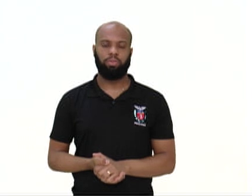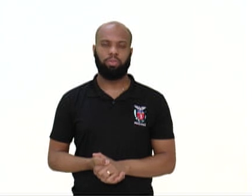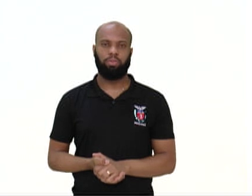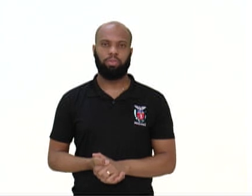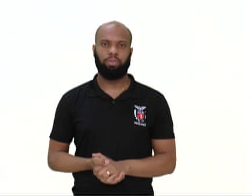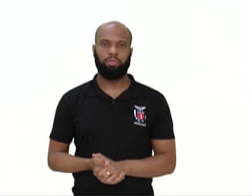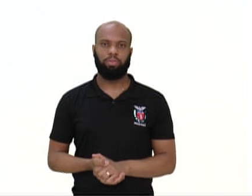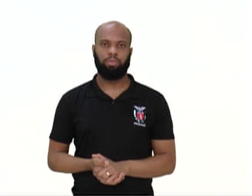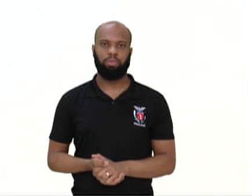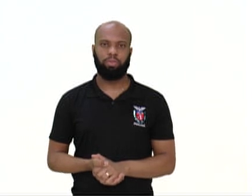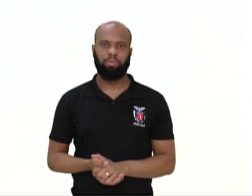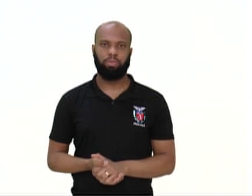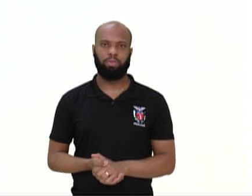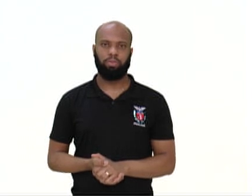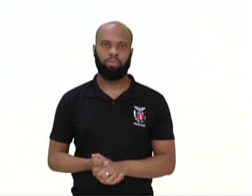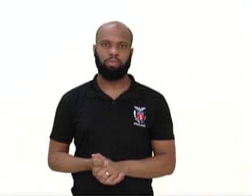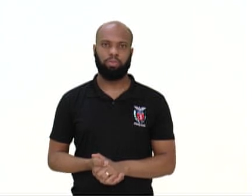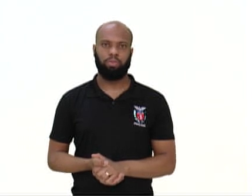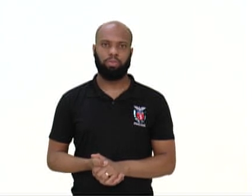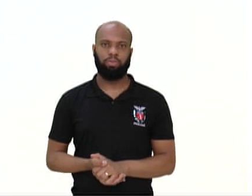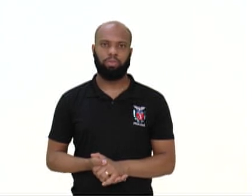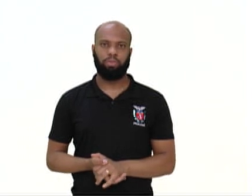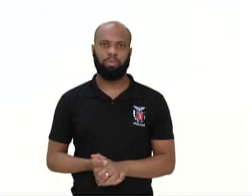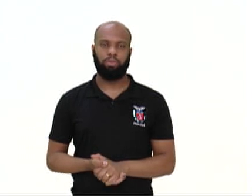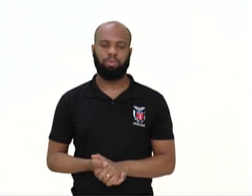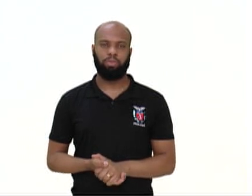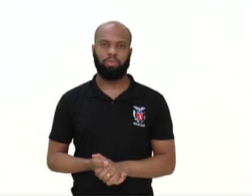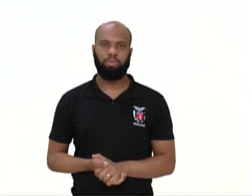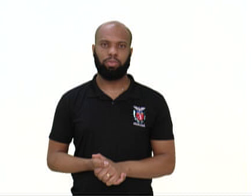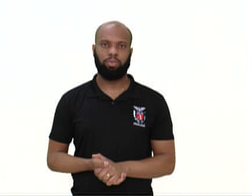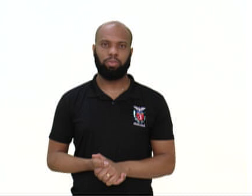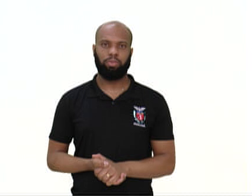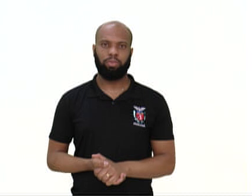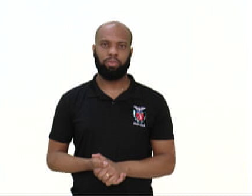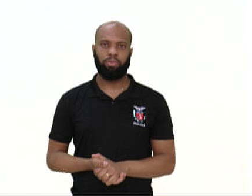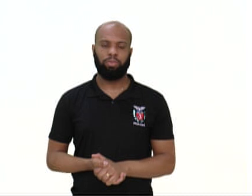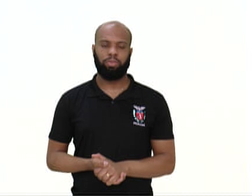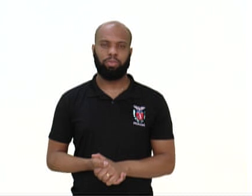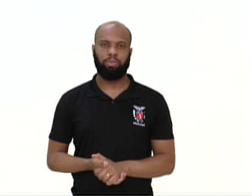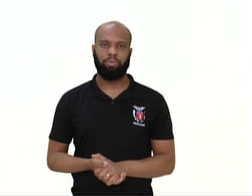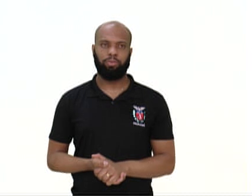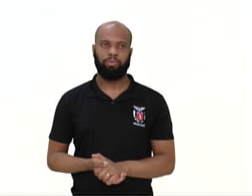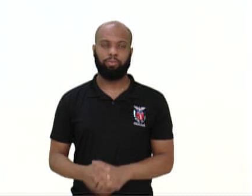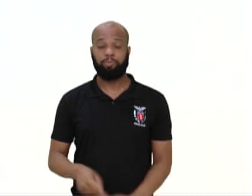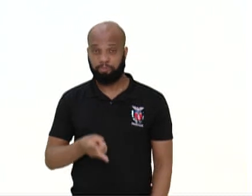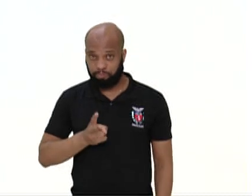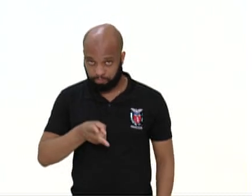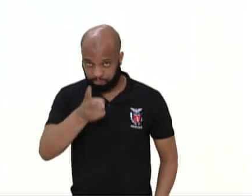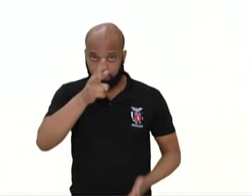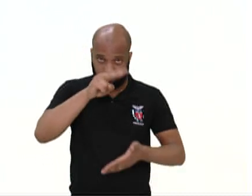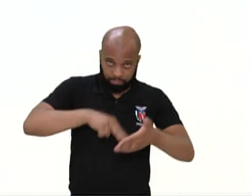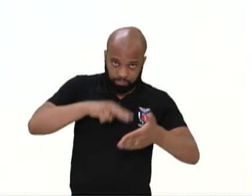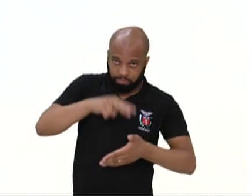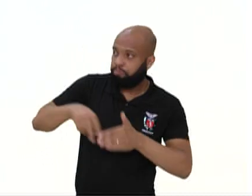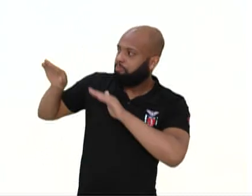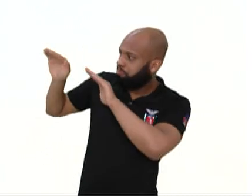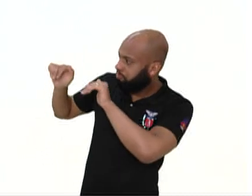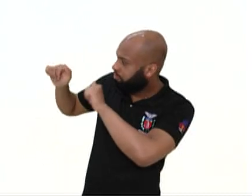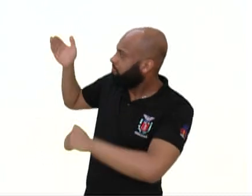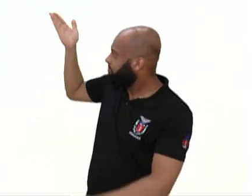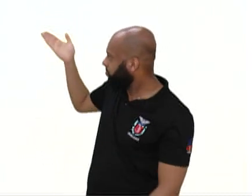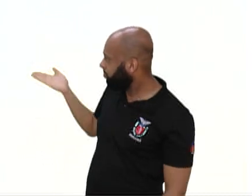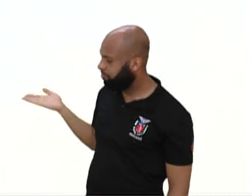¿no? La rima es una característica del poema, pero no es obligatorio, já que